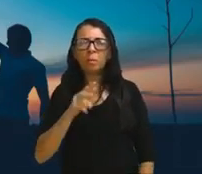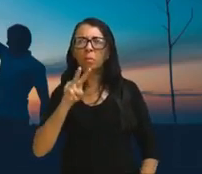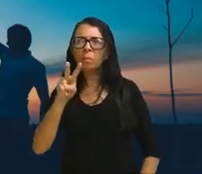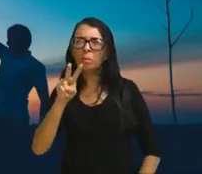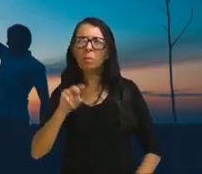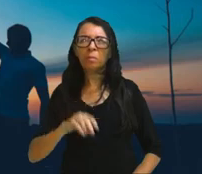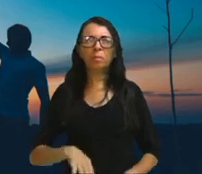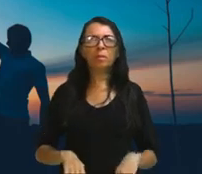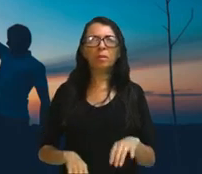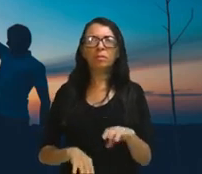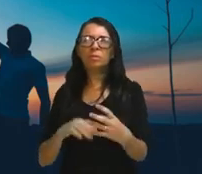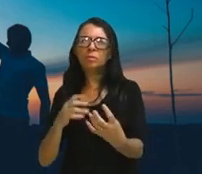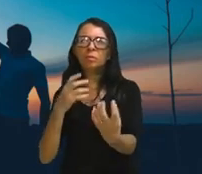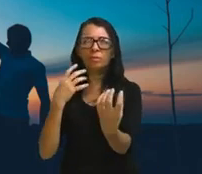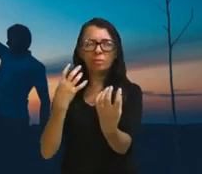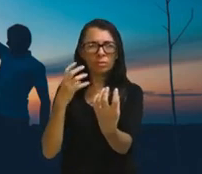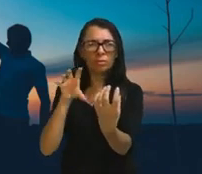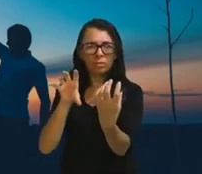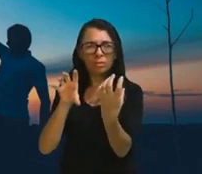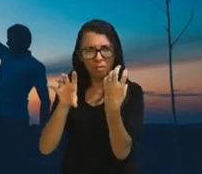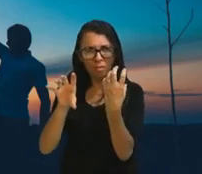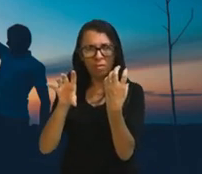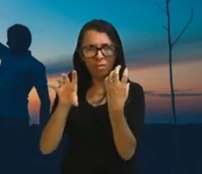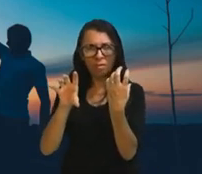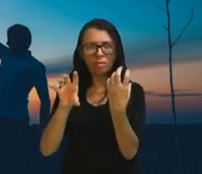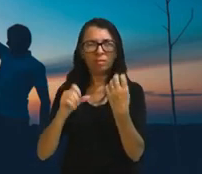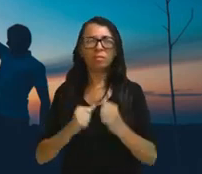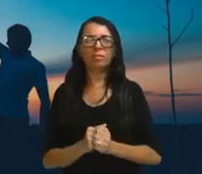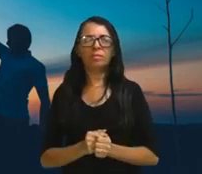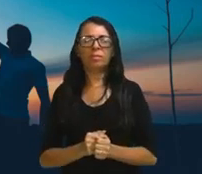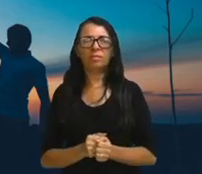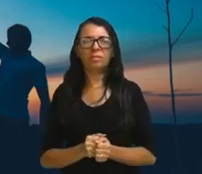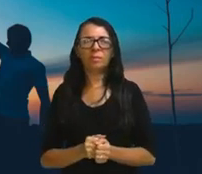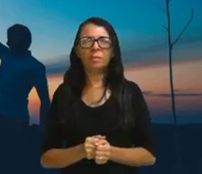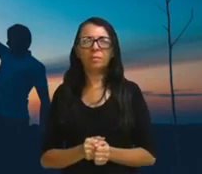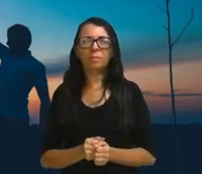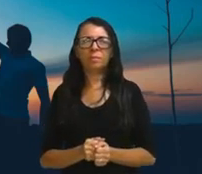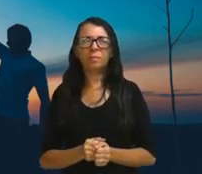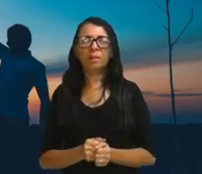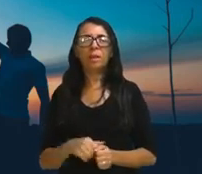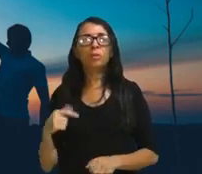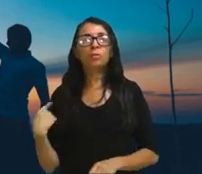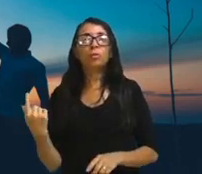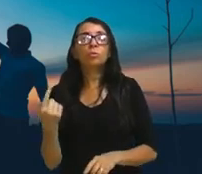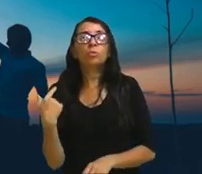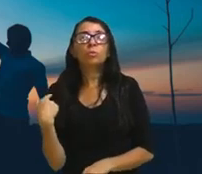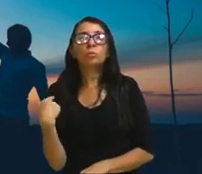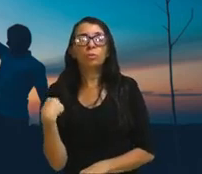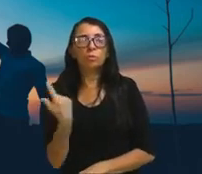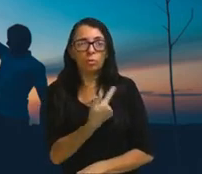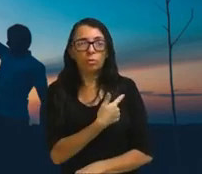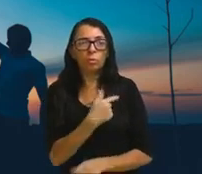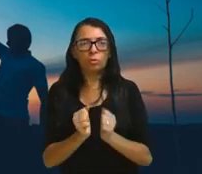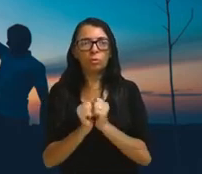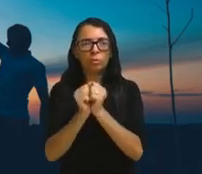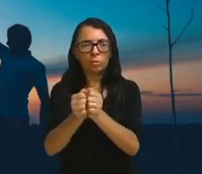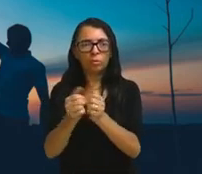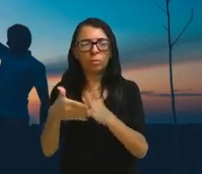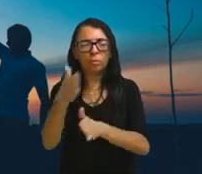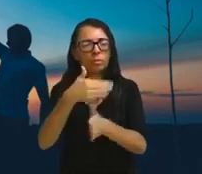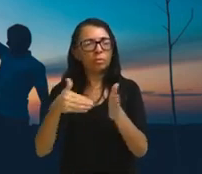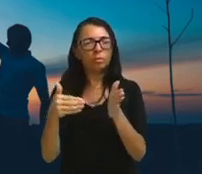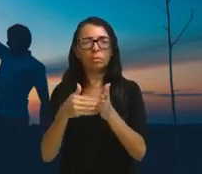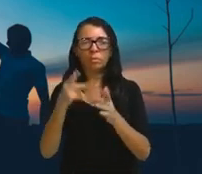venham ter a oportunidade de ouvir, de também